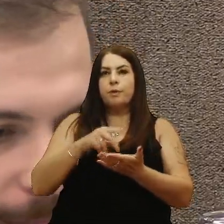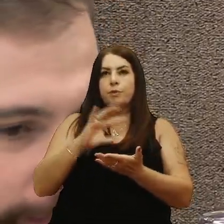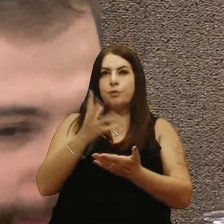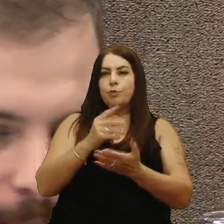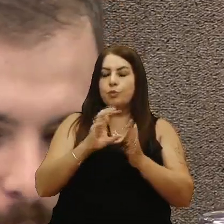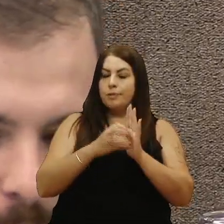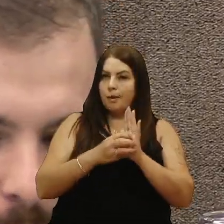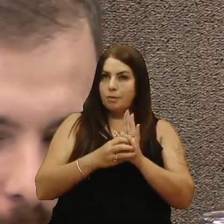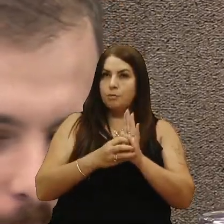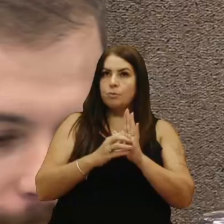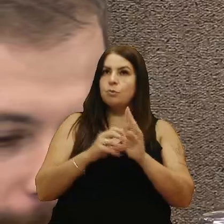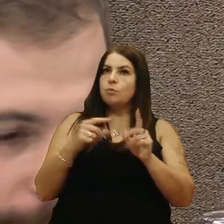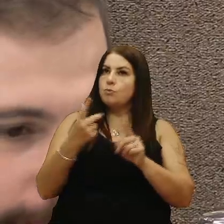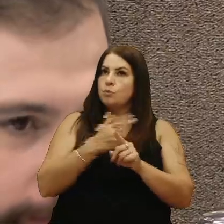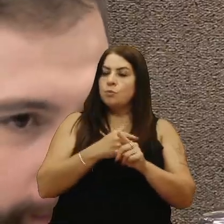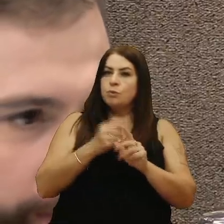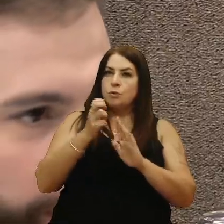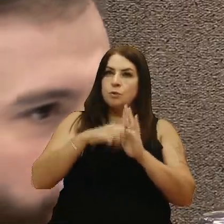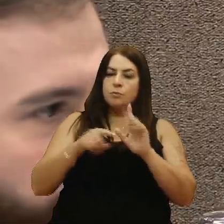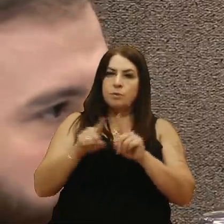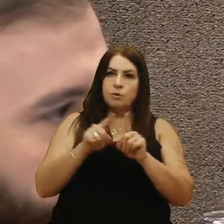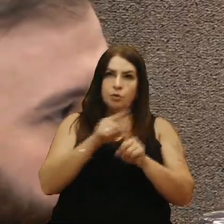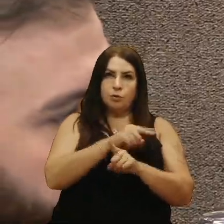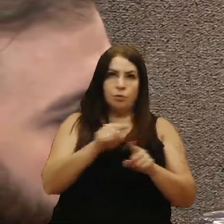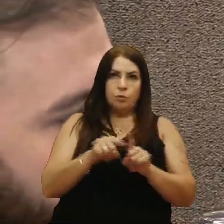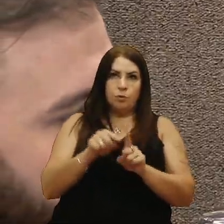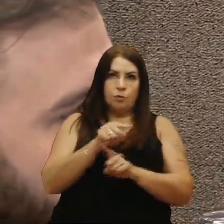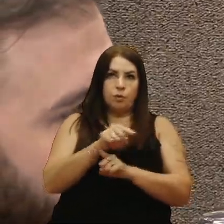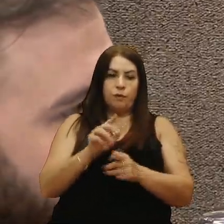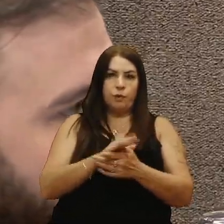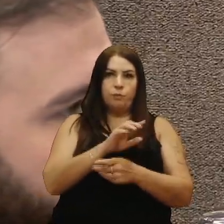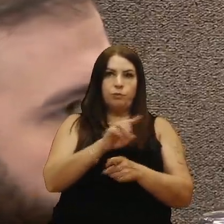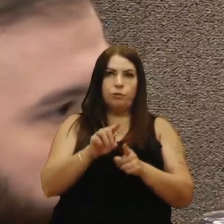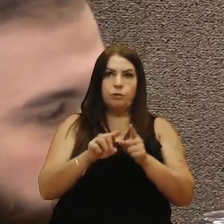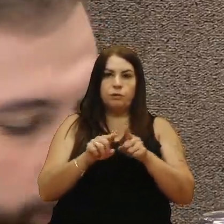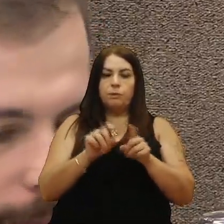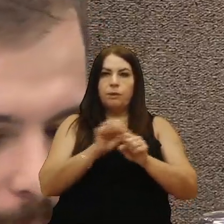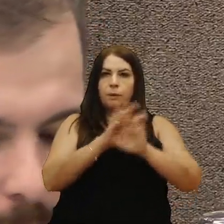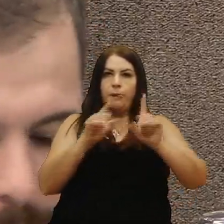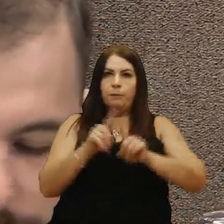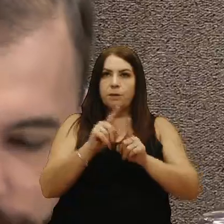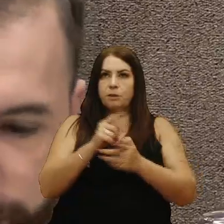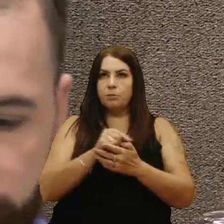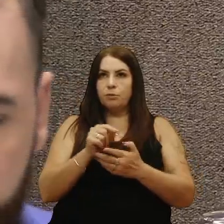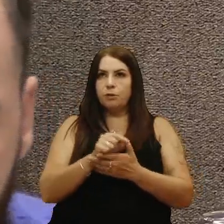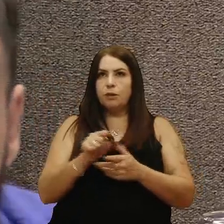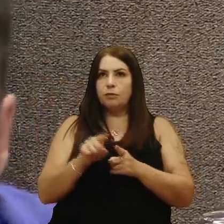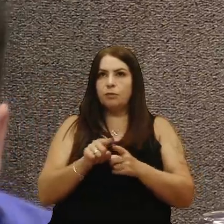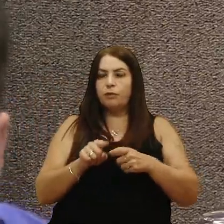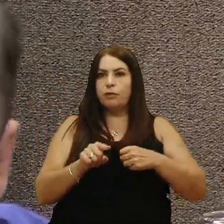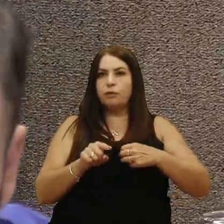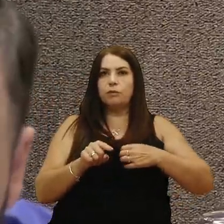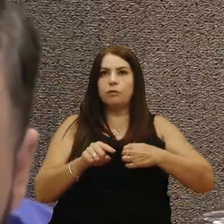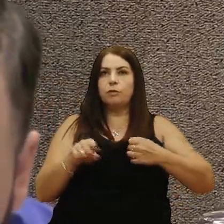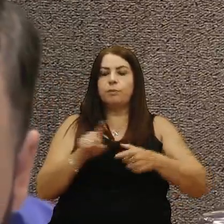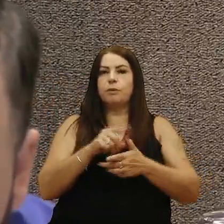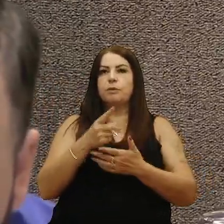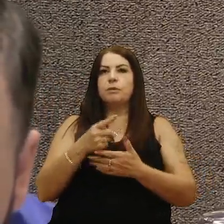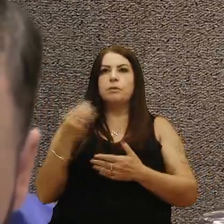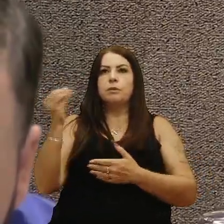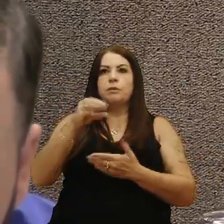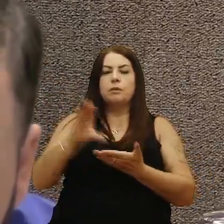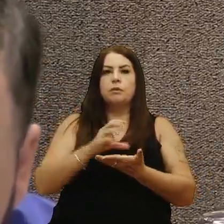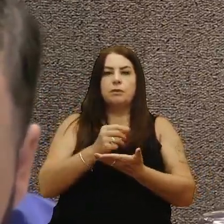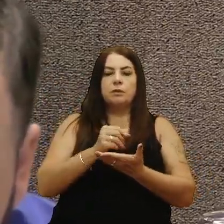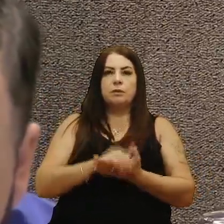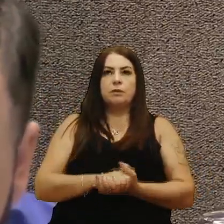os dados. Então, todas as emendas recebidas vão ter ali a transparência, porque a gente precisa valorizar quem traz recursos para a